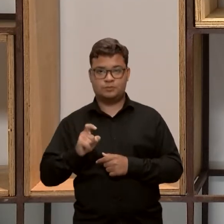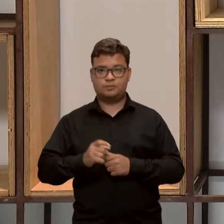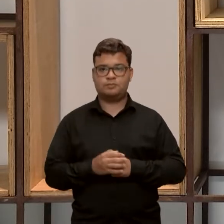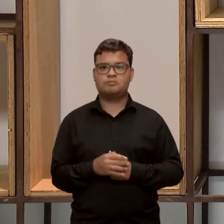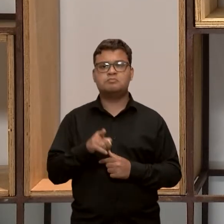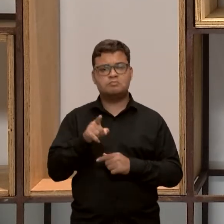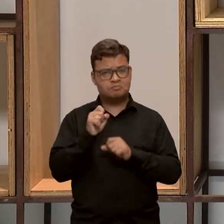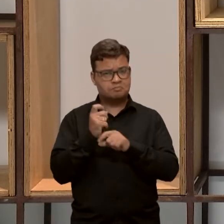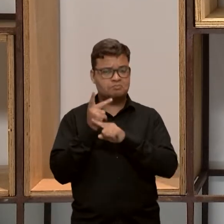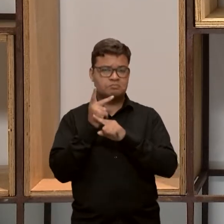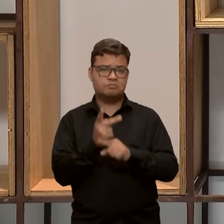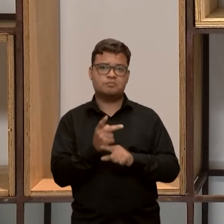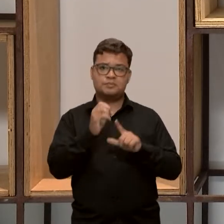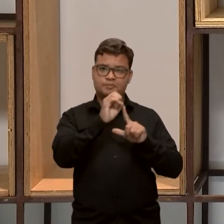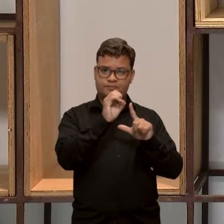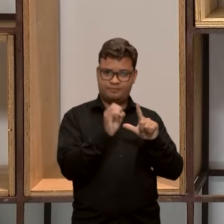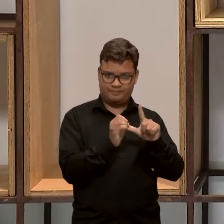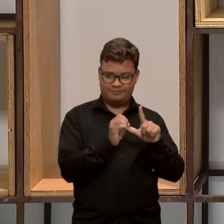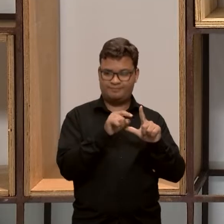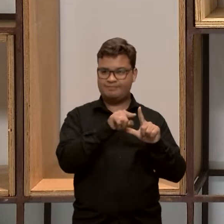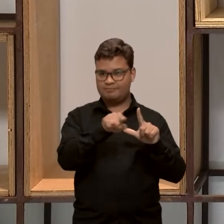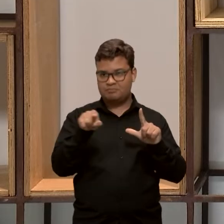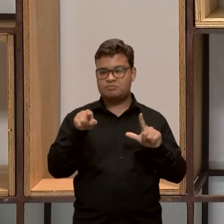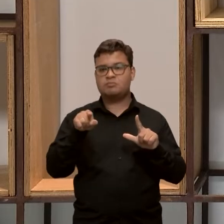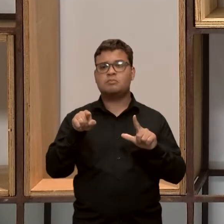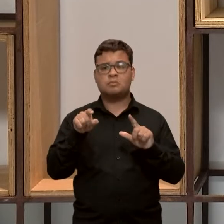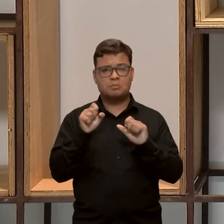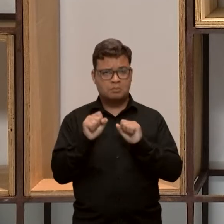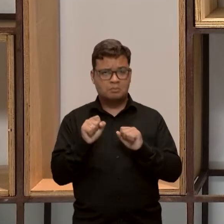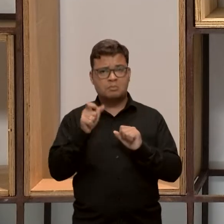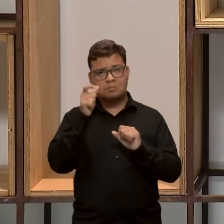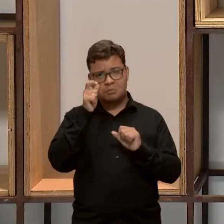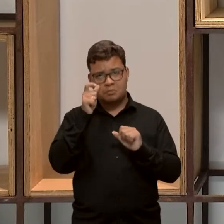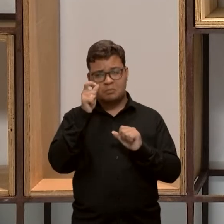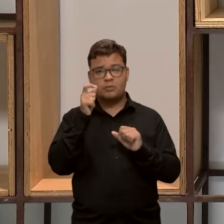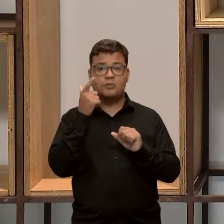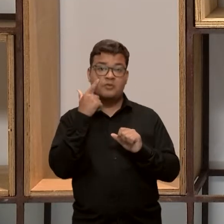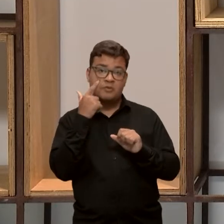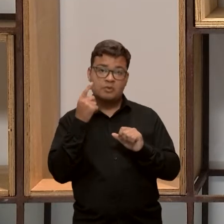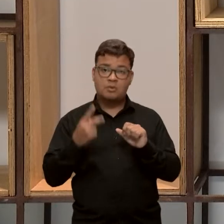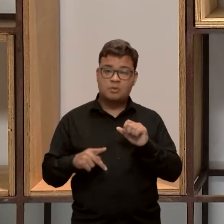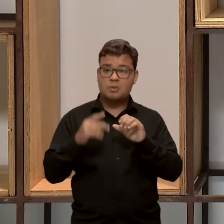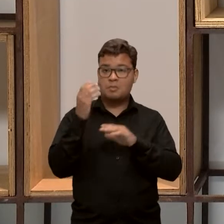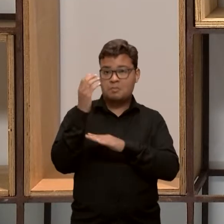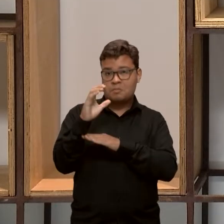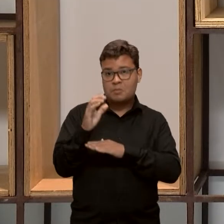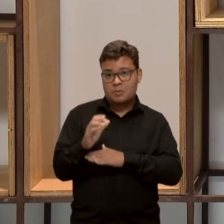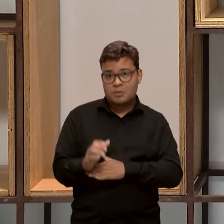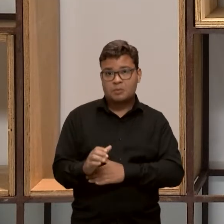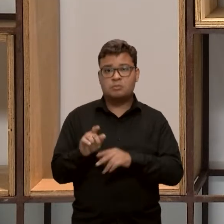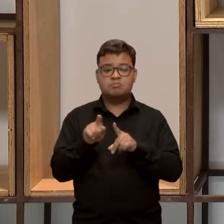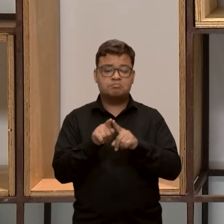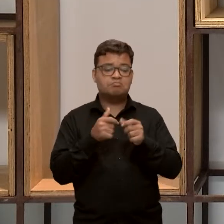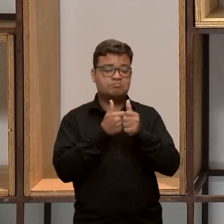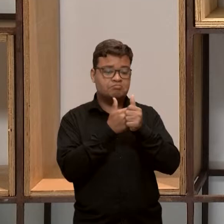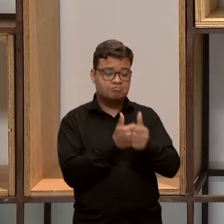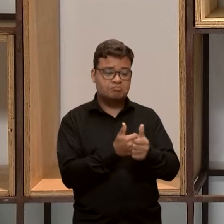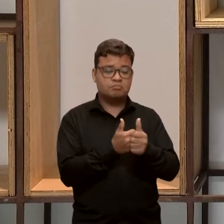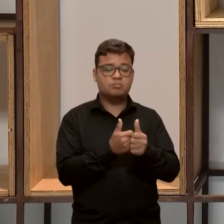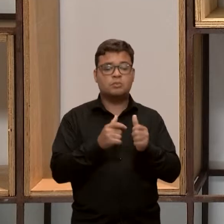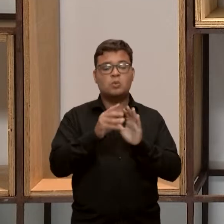Você procura por TV UFG nessas plataformas e pode acompanhar as publicações, seguir todos os